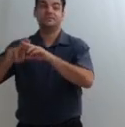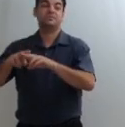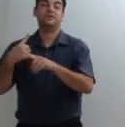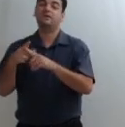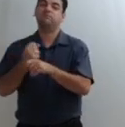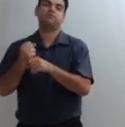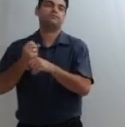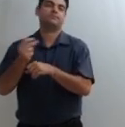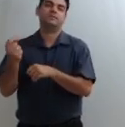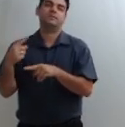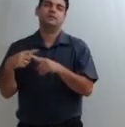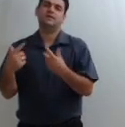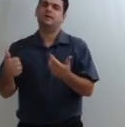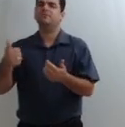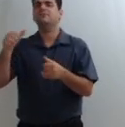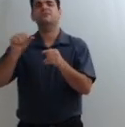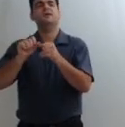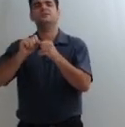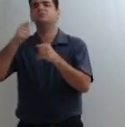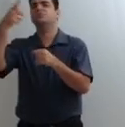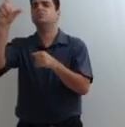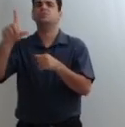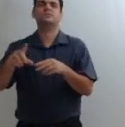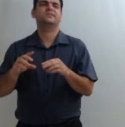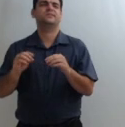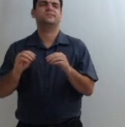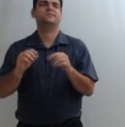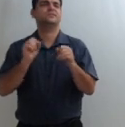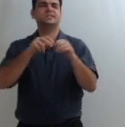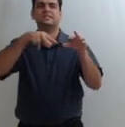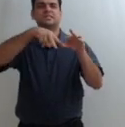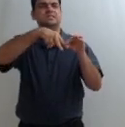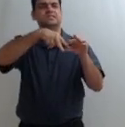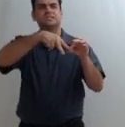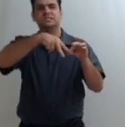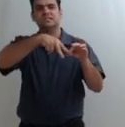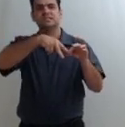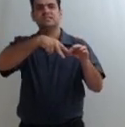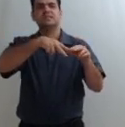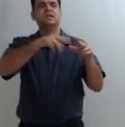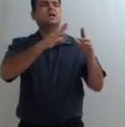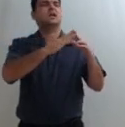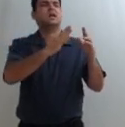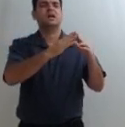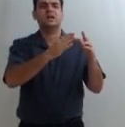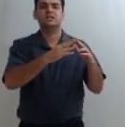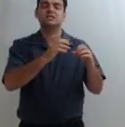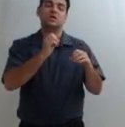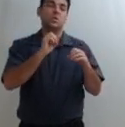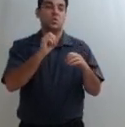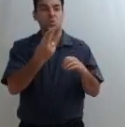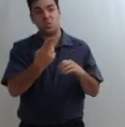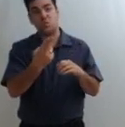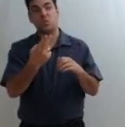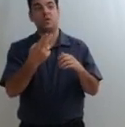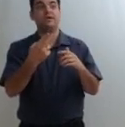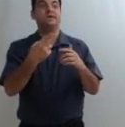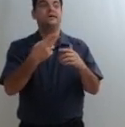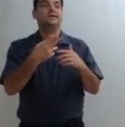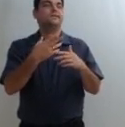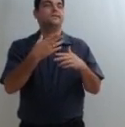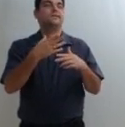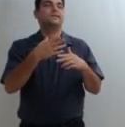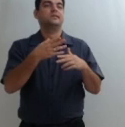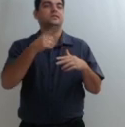por uma medida cautelar diversa, quem sabe uma tornozeleira eletrônica, quem sabe um comparecimento, porque ele continua na ativa, um comparecimento